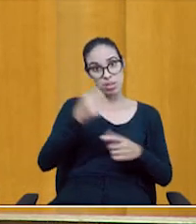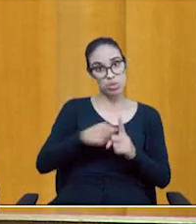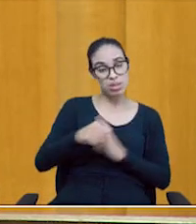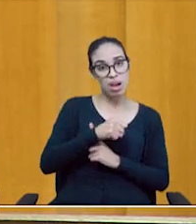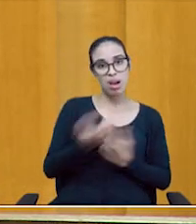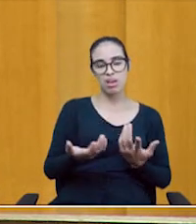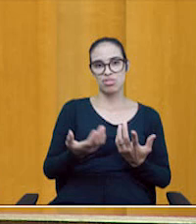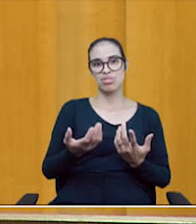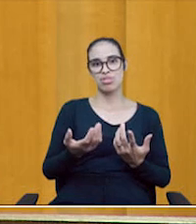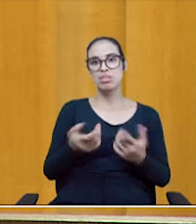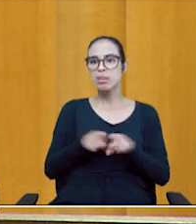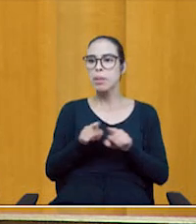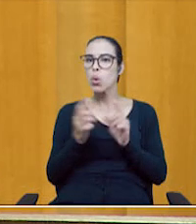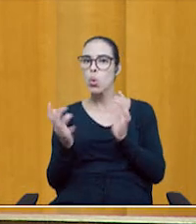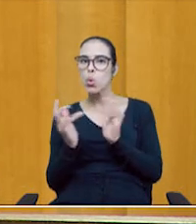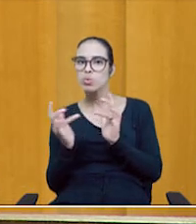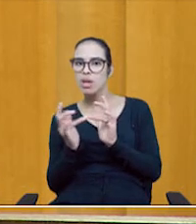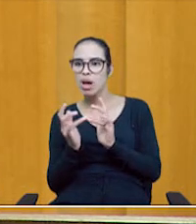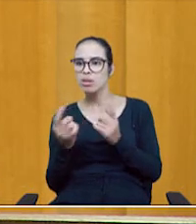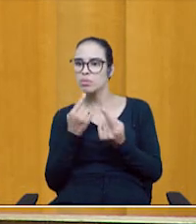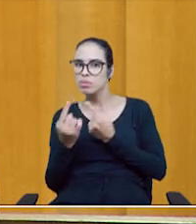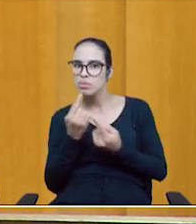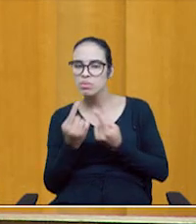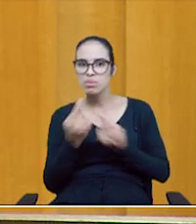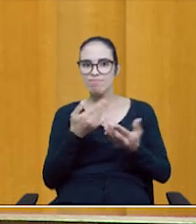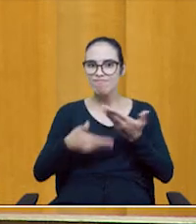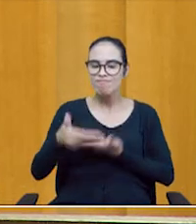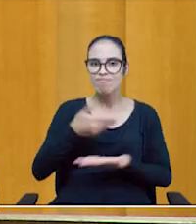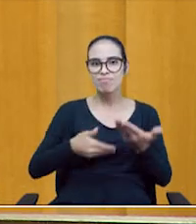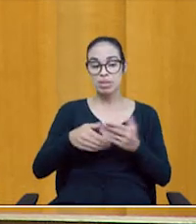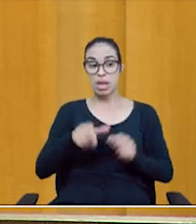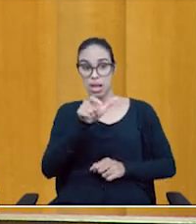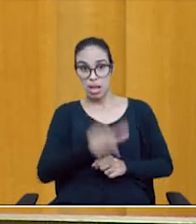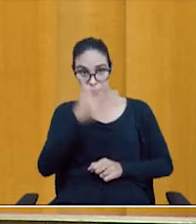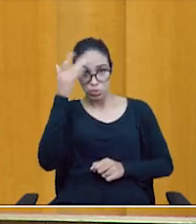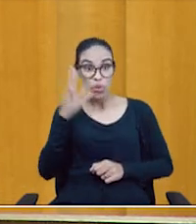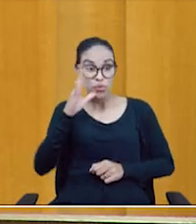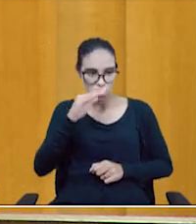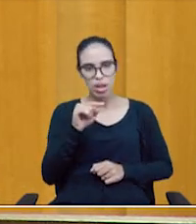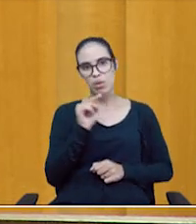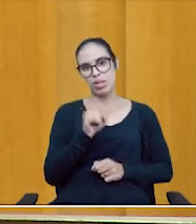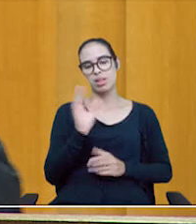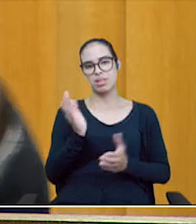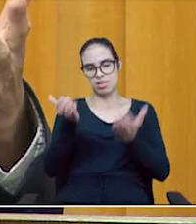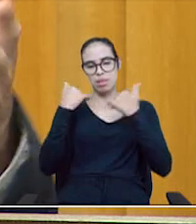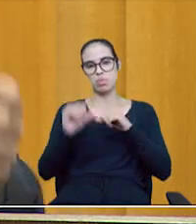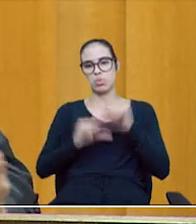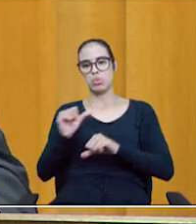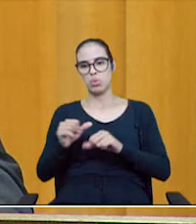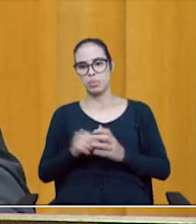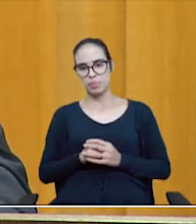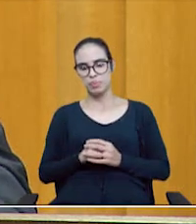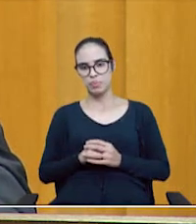o mundo do trabalho, o sujeito trabalhador, e especialmente aqueles do trabalho intelectual que somos nós, basicamente,